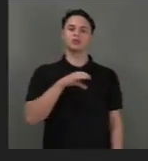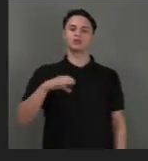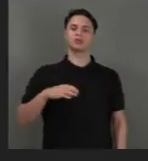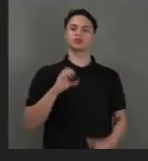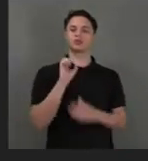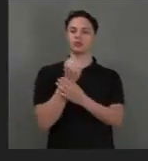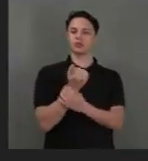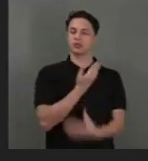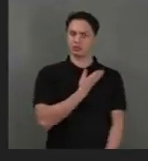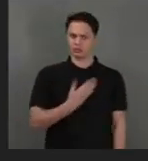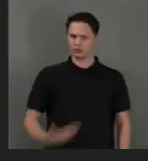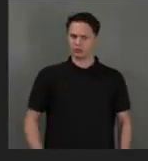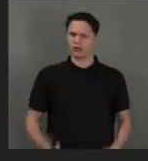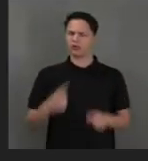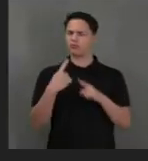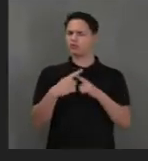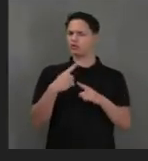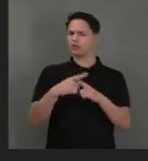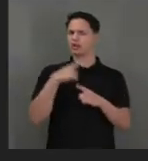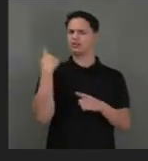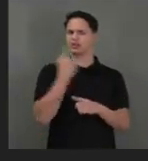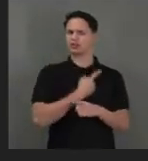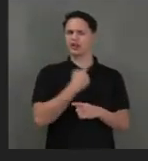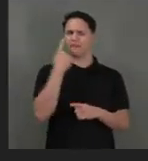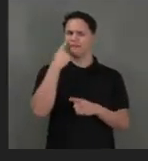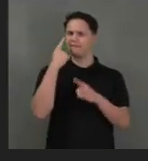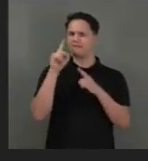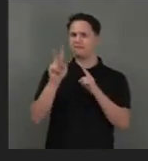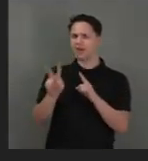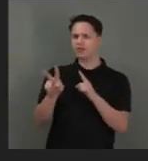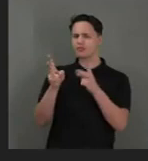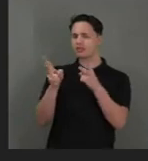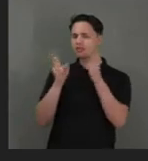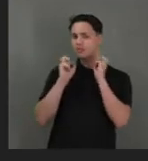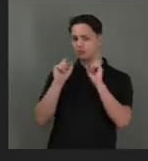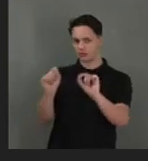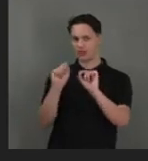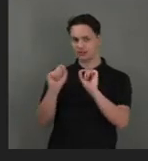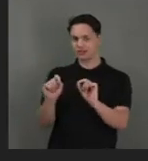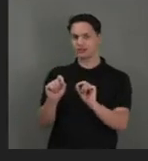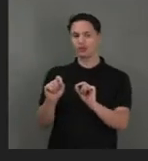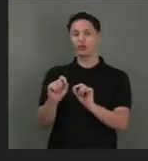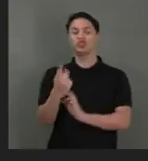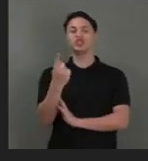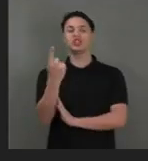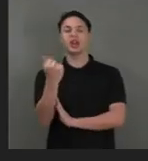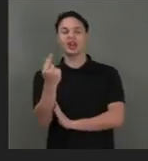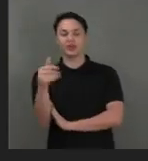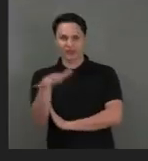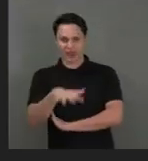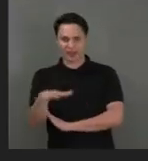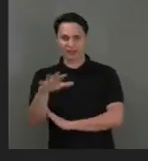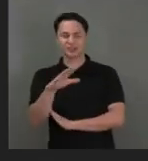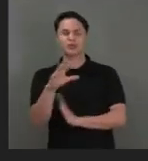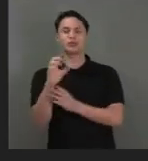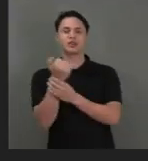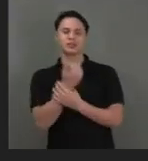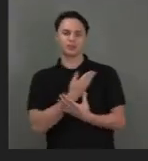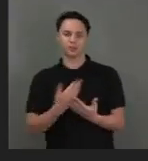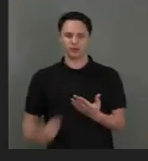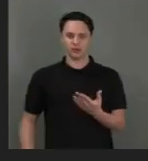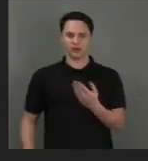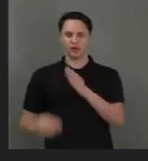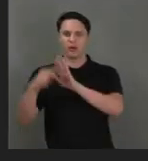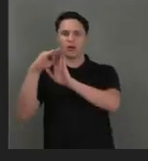uma redução de recursos para essa área importante de segurança. O povo brasileiro está apavorado, né, com a violência